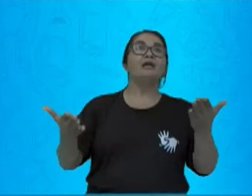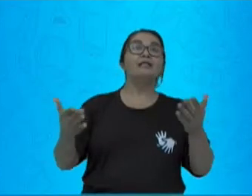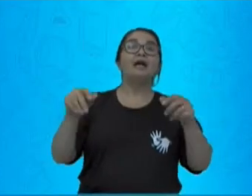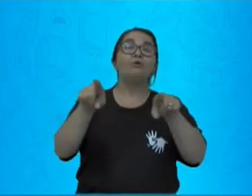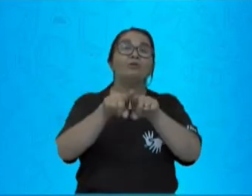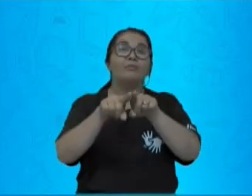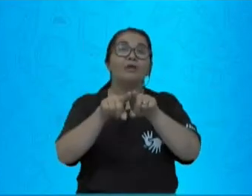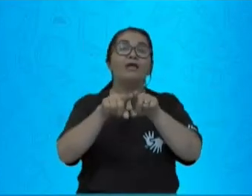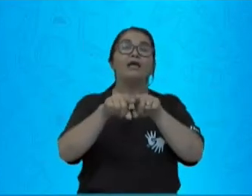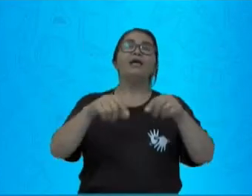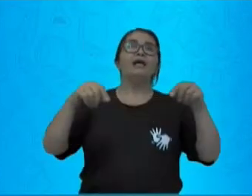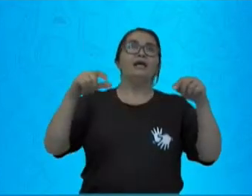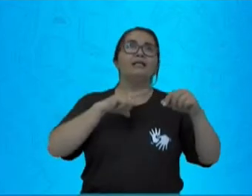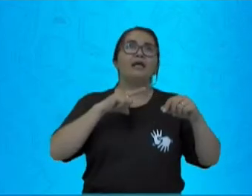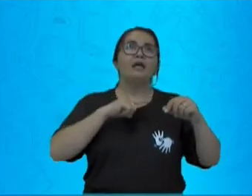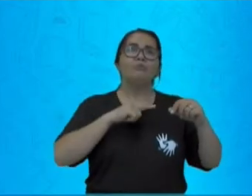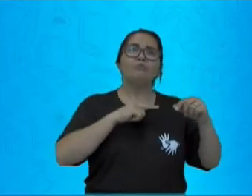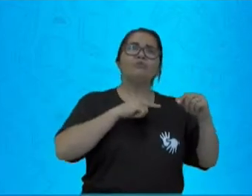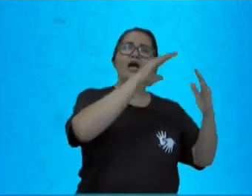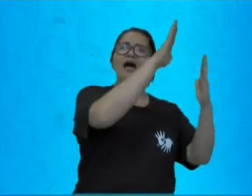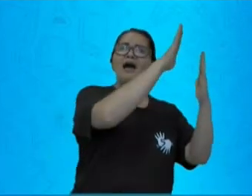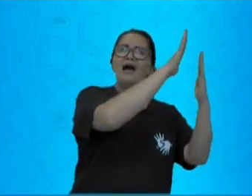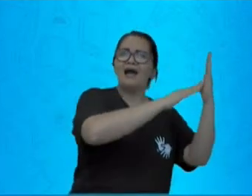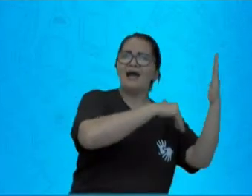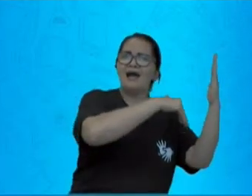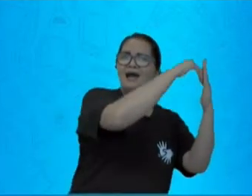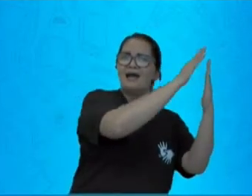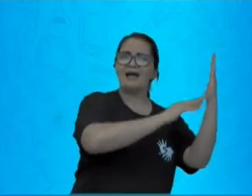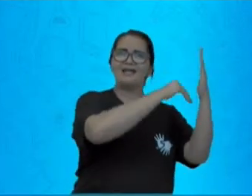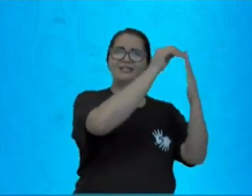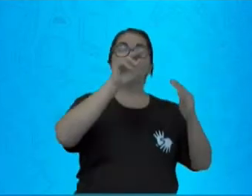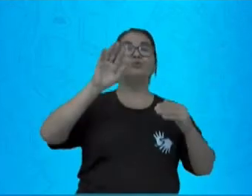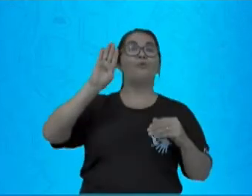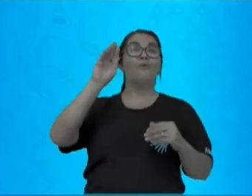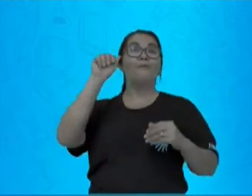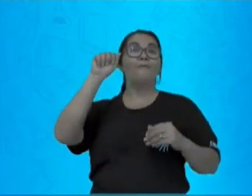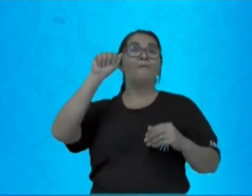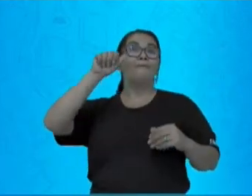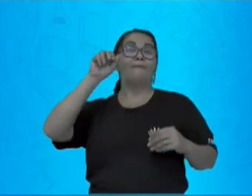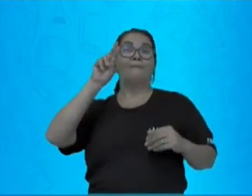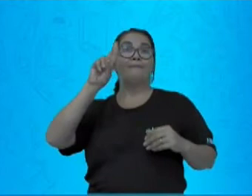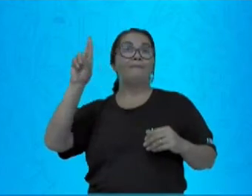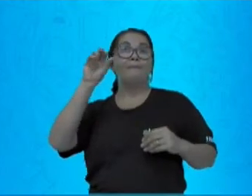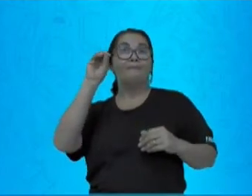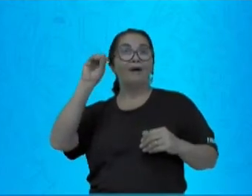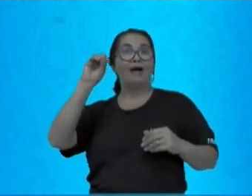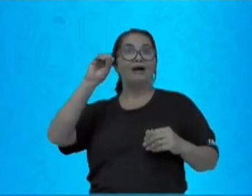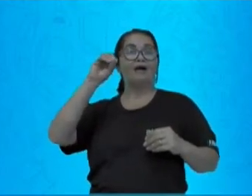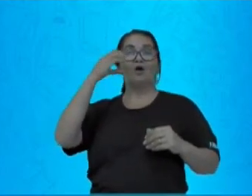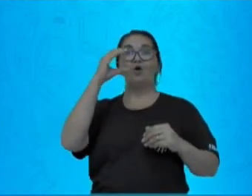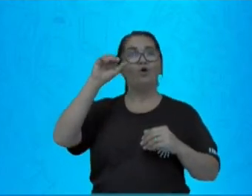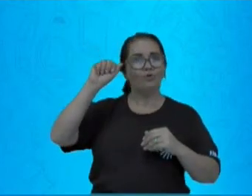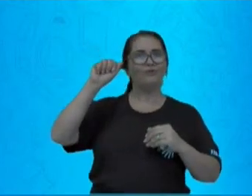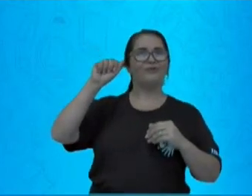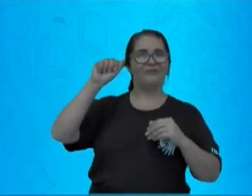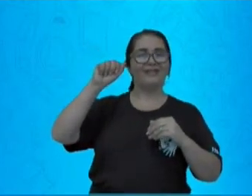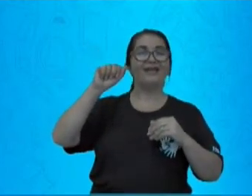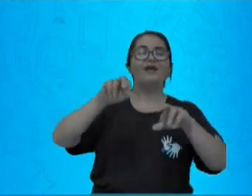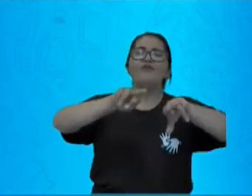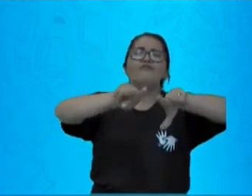ele traz para dentro das igrejas toda a opulência e riqueza nas artes sacras e também